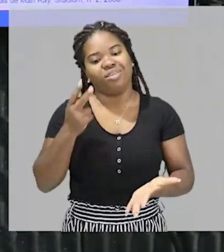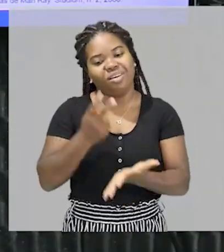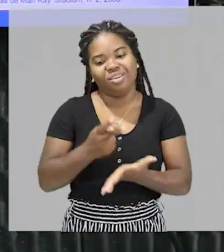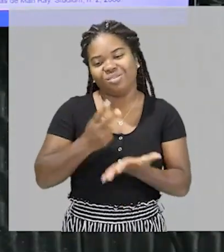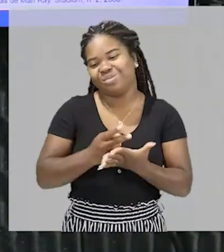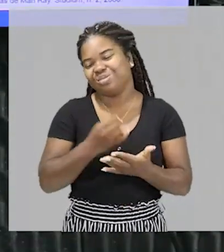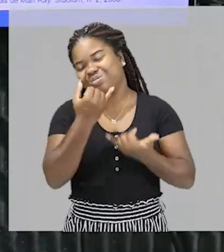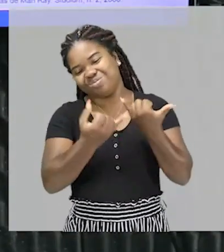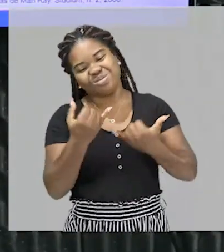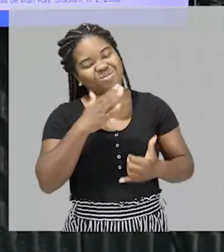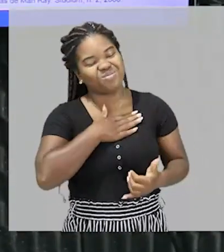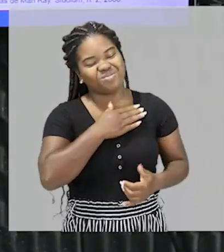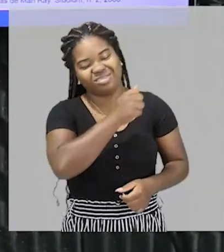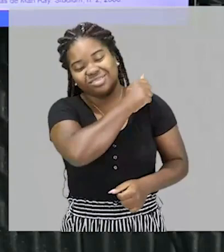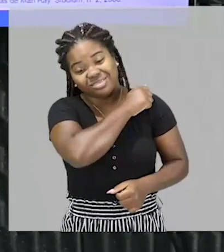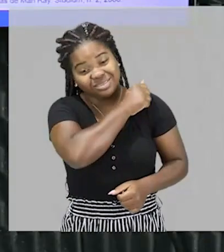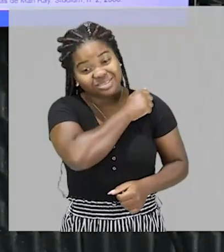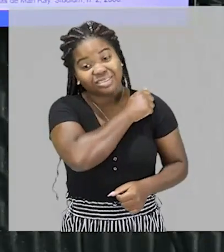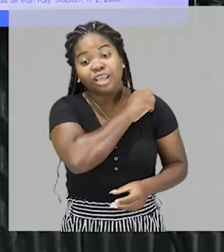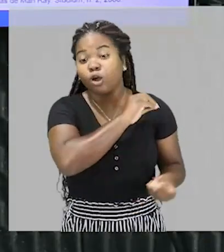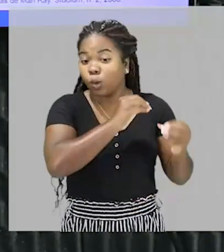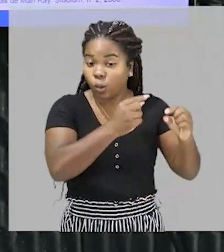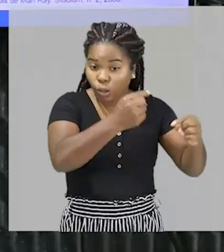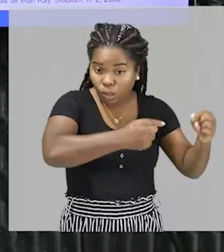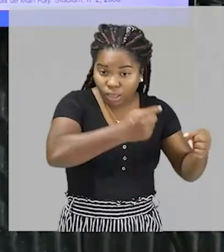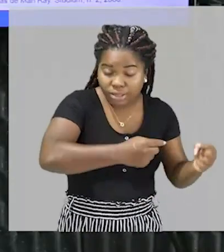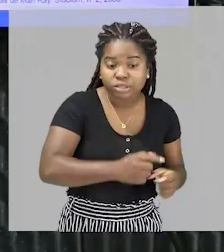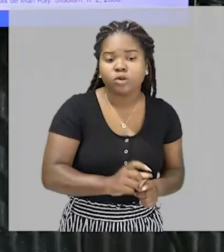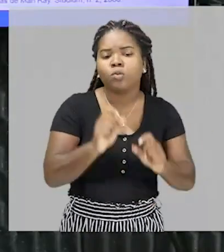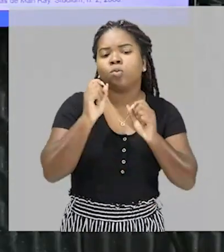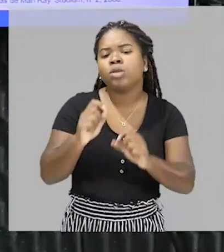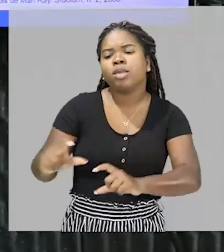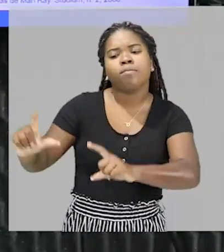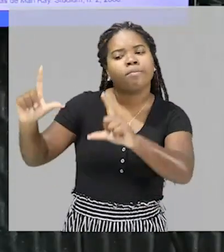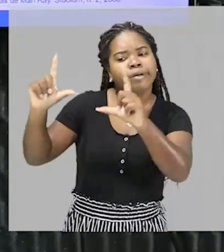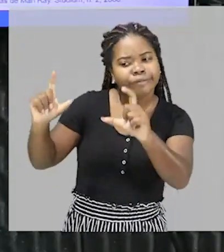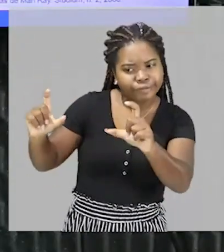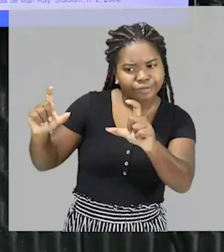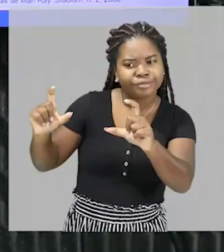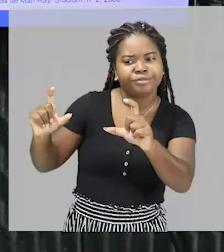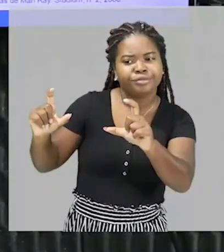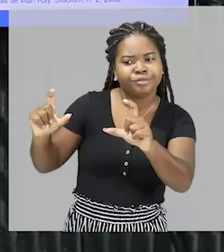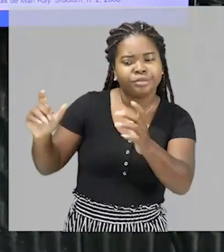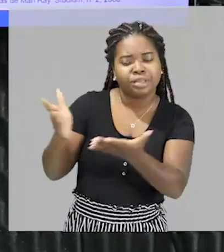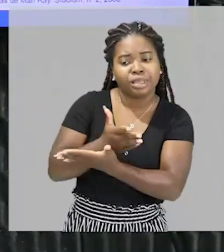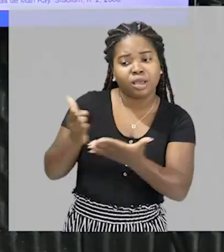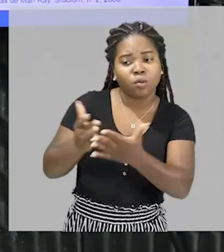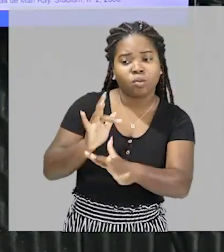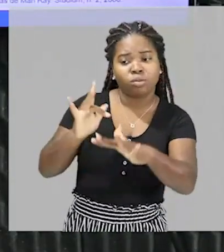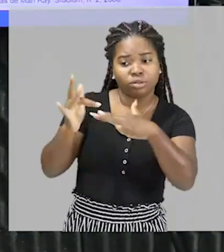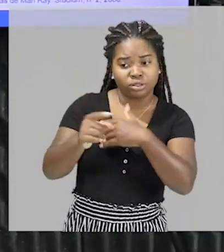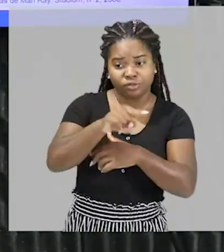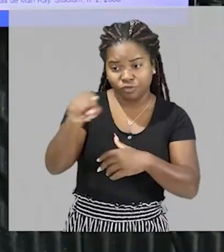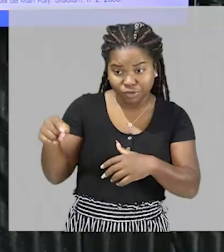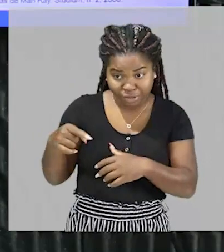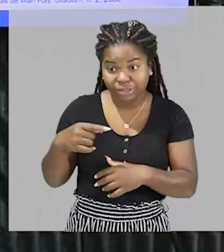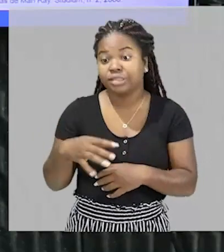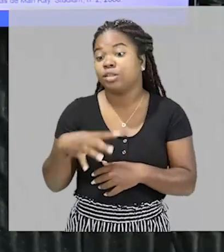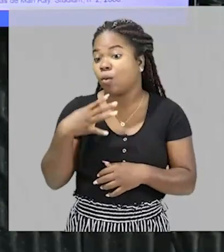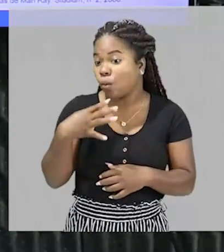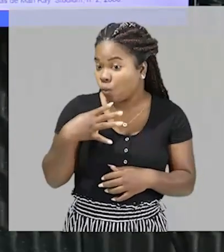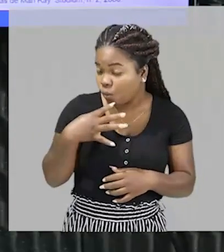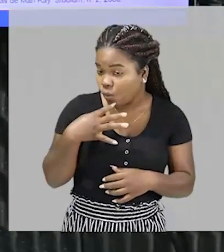os meus alunos e, lógico, coloco em discussão o que é uma fotografia em algumas redes sociais que vocês conhecem, que eu não vou citar o nome